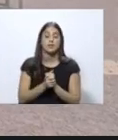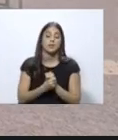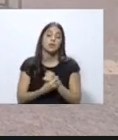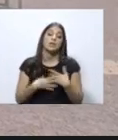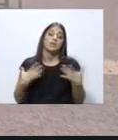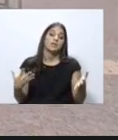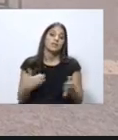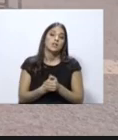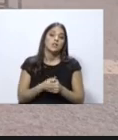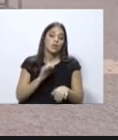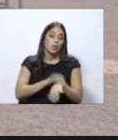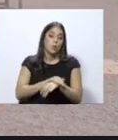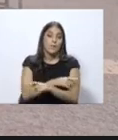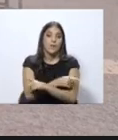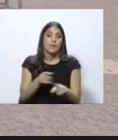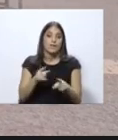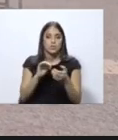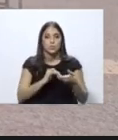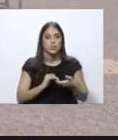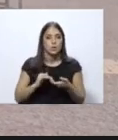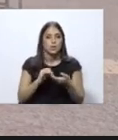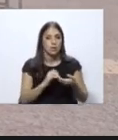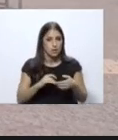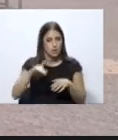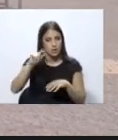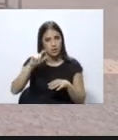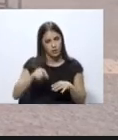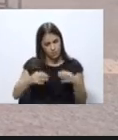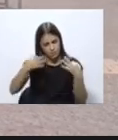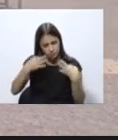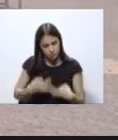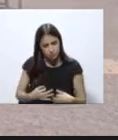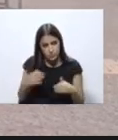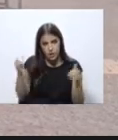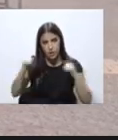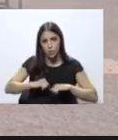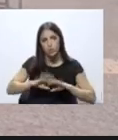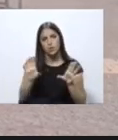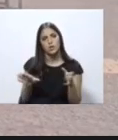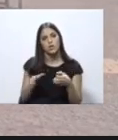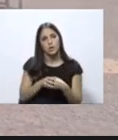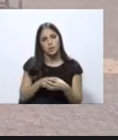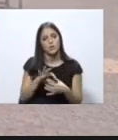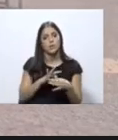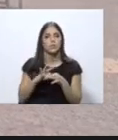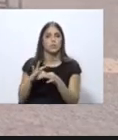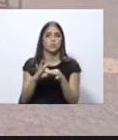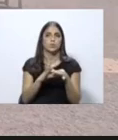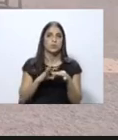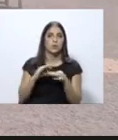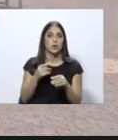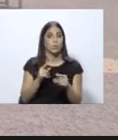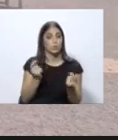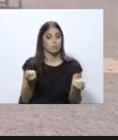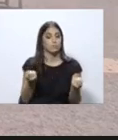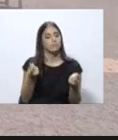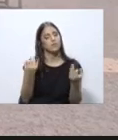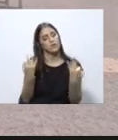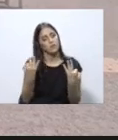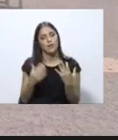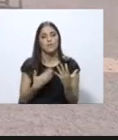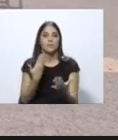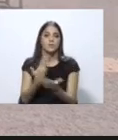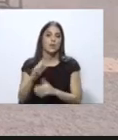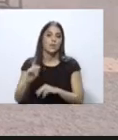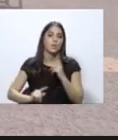com esse sentido de solidariedade e com sentido de equipa e de companheirismo que se conseguem